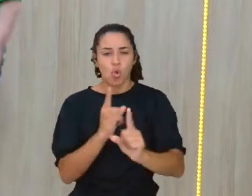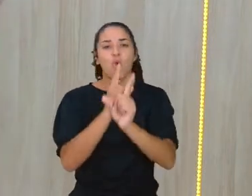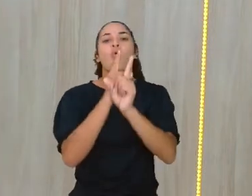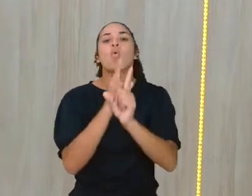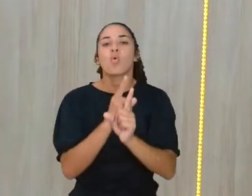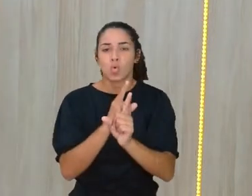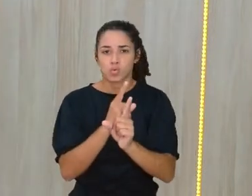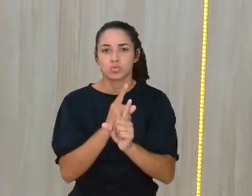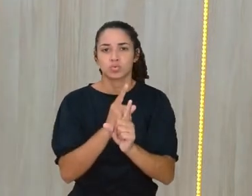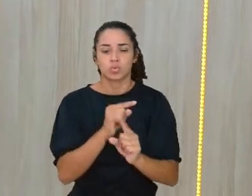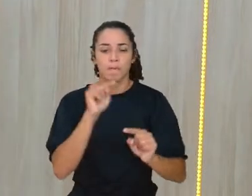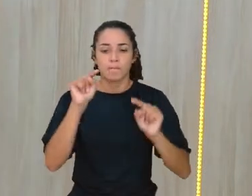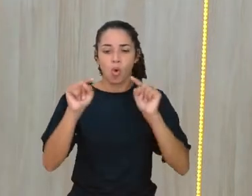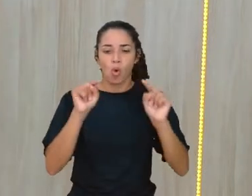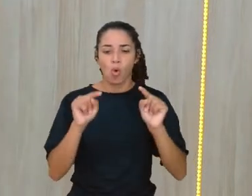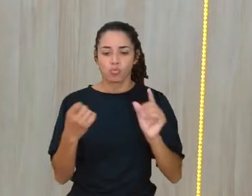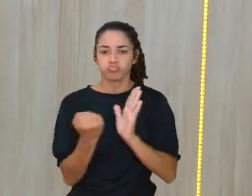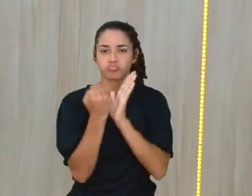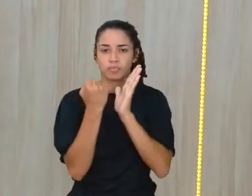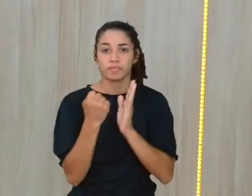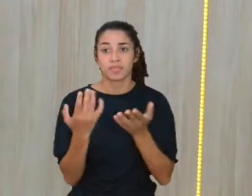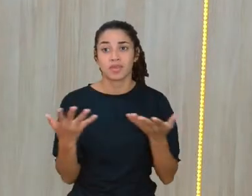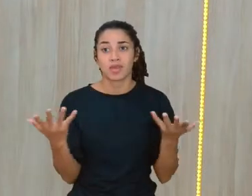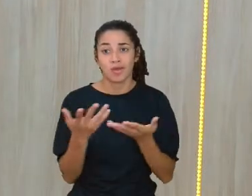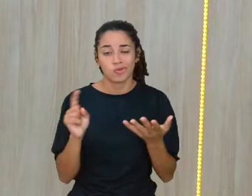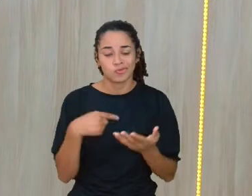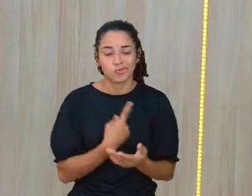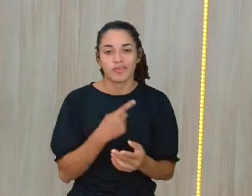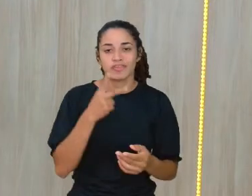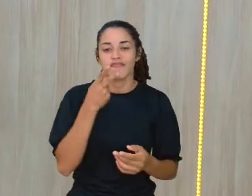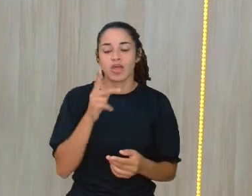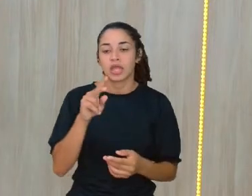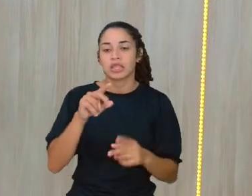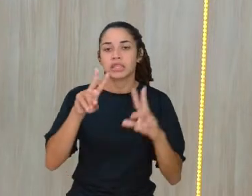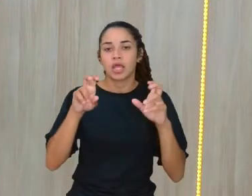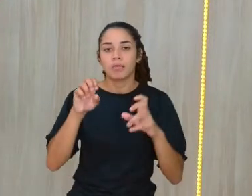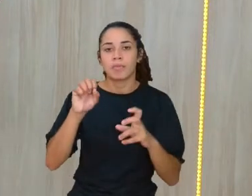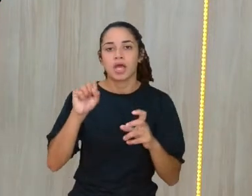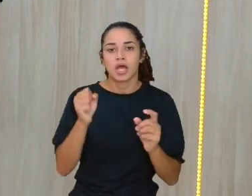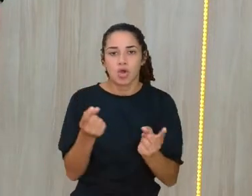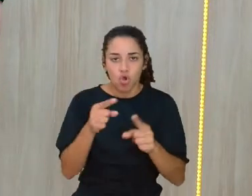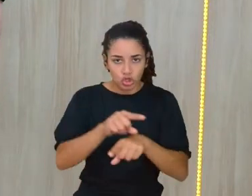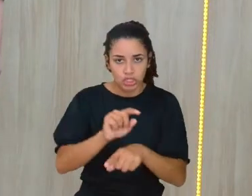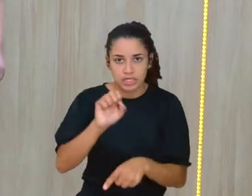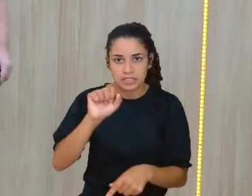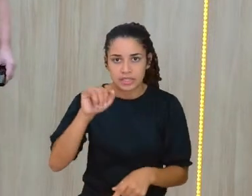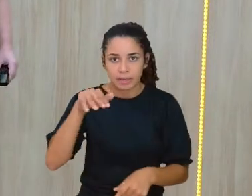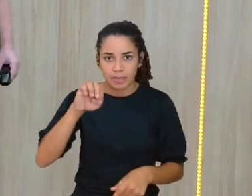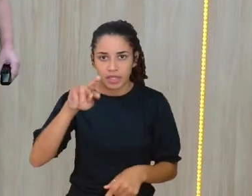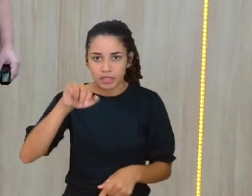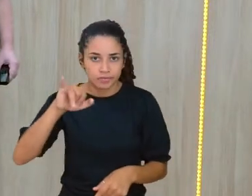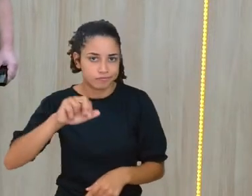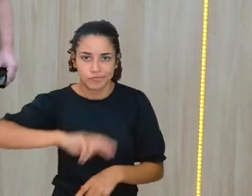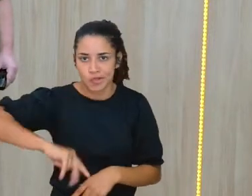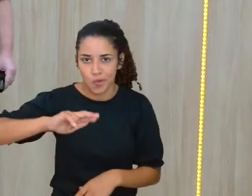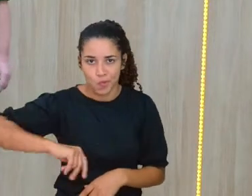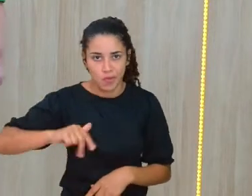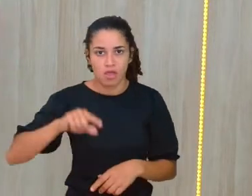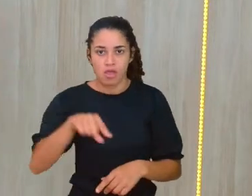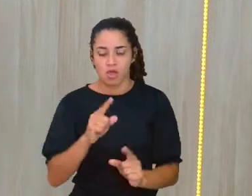marcados? O que é que ele quer? Está falando de simetria agora? Não. Ele está perguntando as coordenadas. Se é as